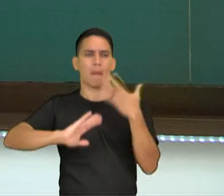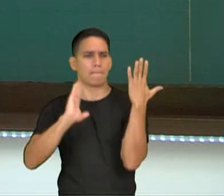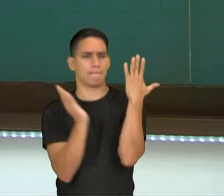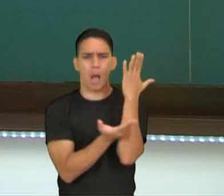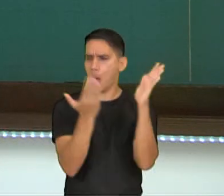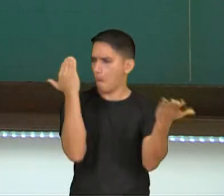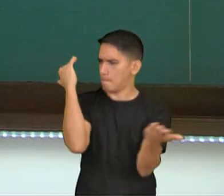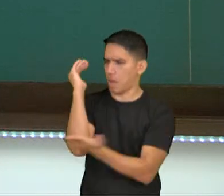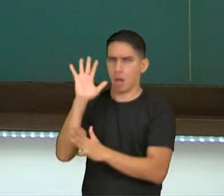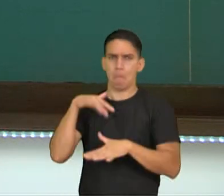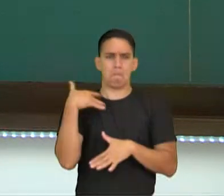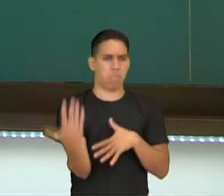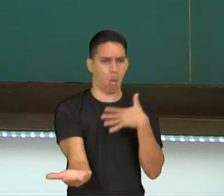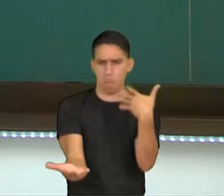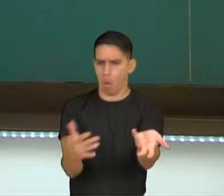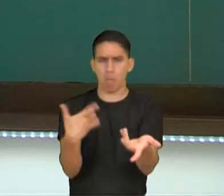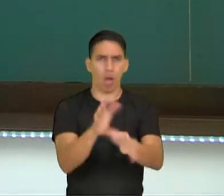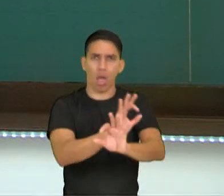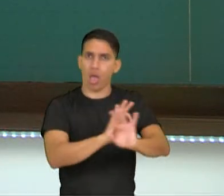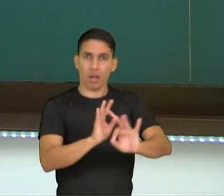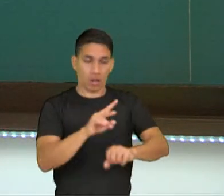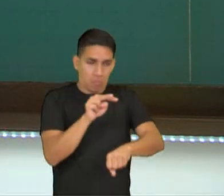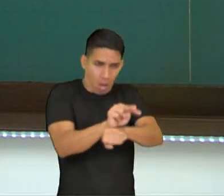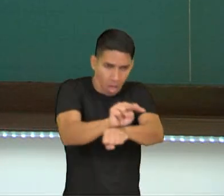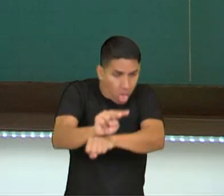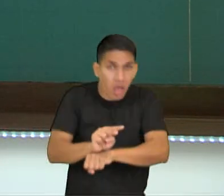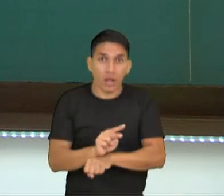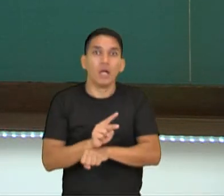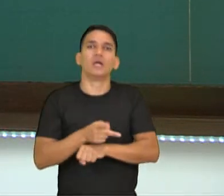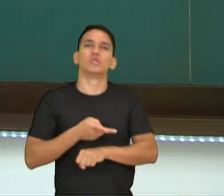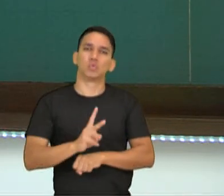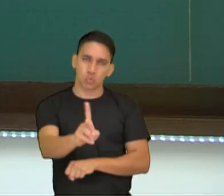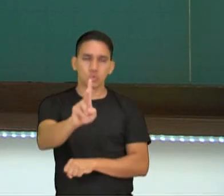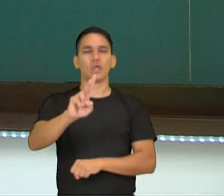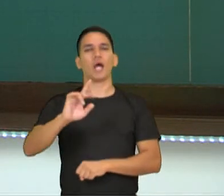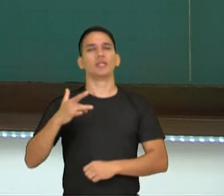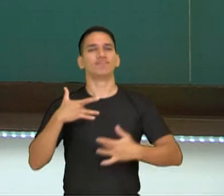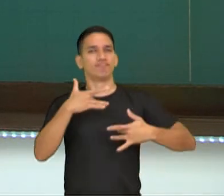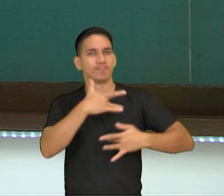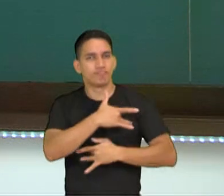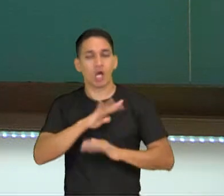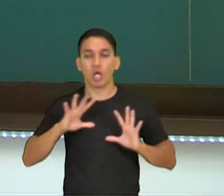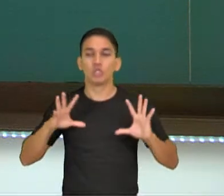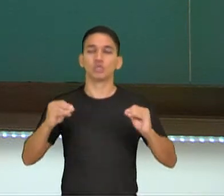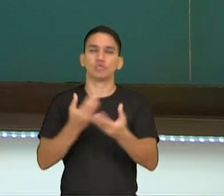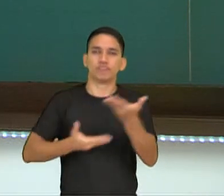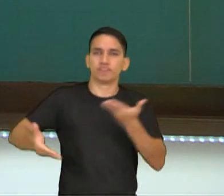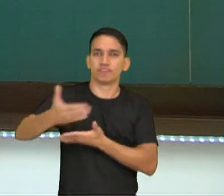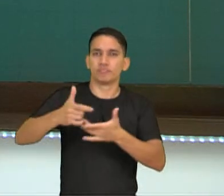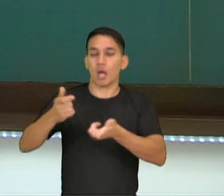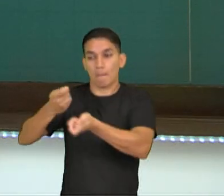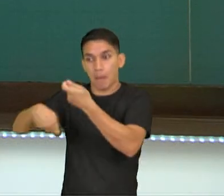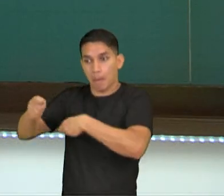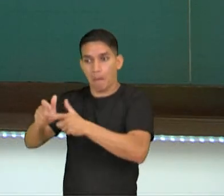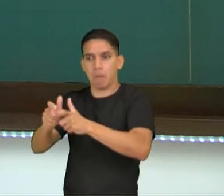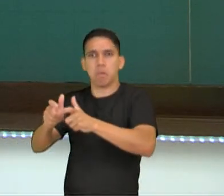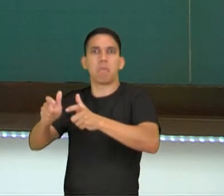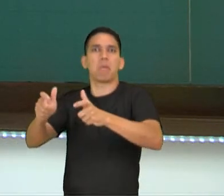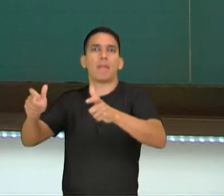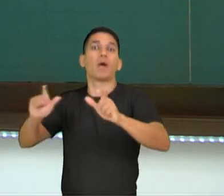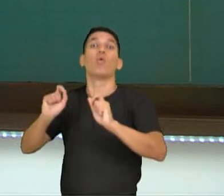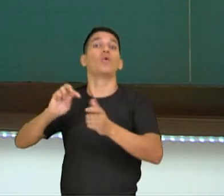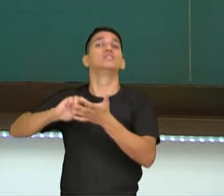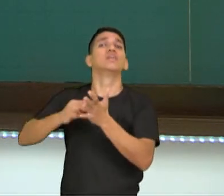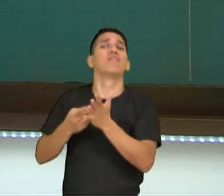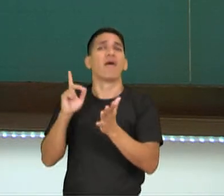reservas florestais, mantendo, portanto, o ambiente saudável. Né? O crescimento econômico se refere ali à construção